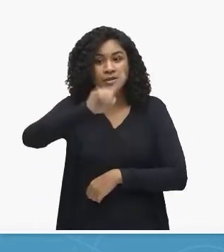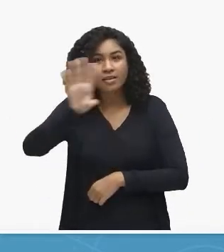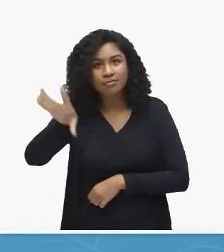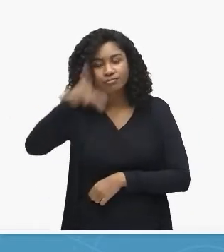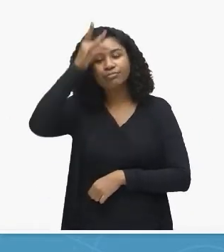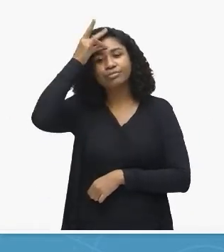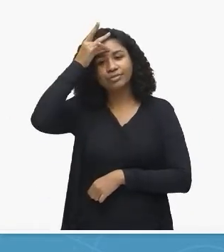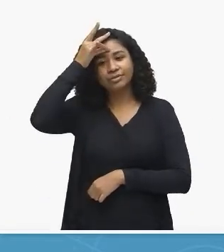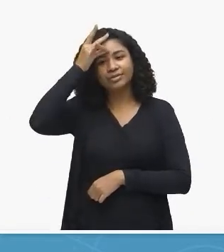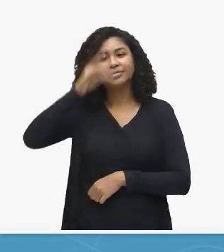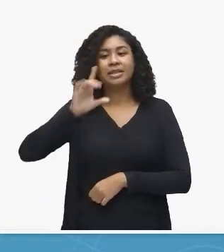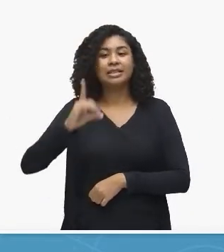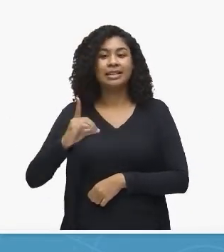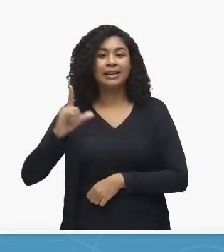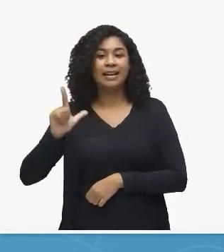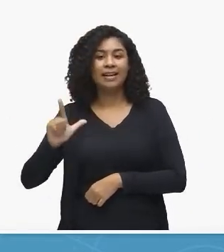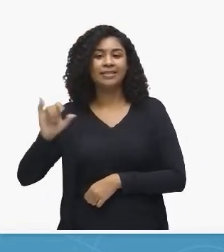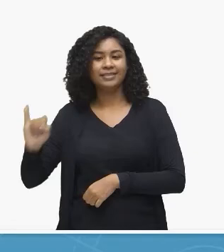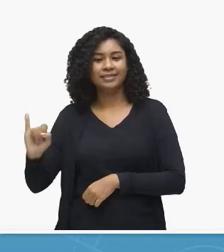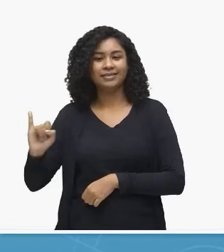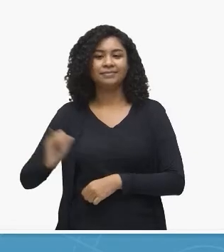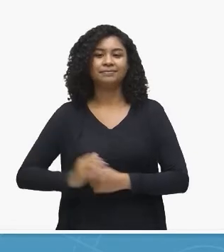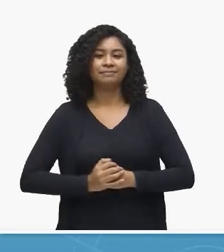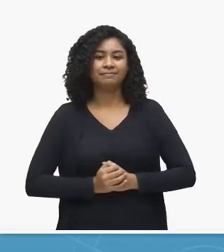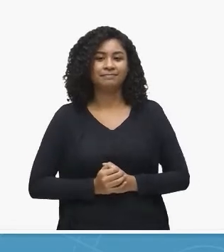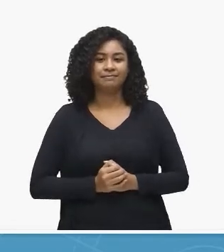nossa DLI.